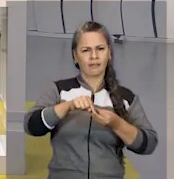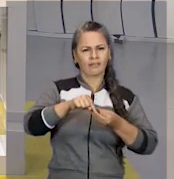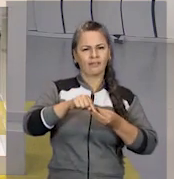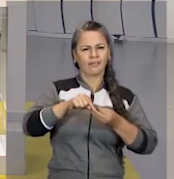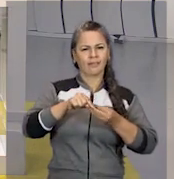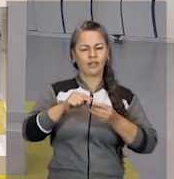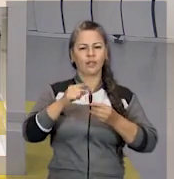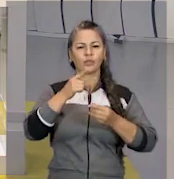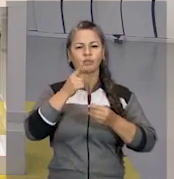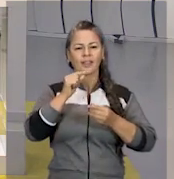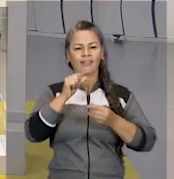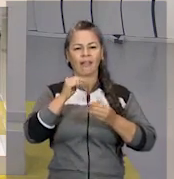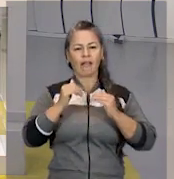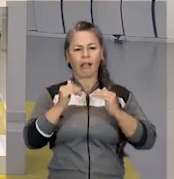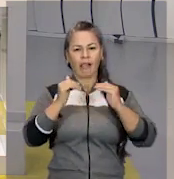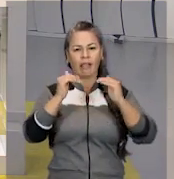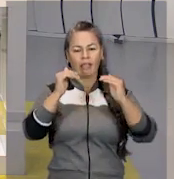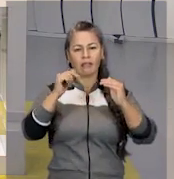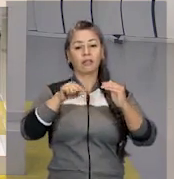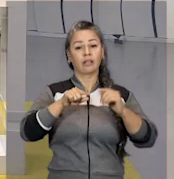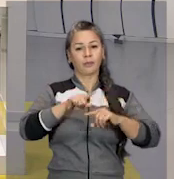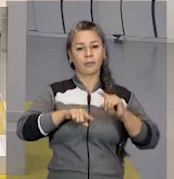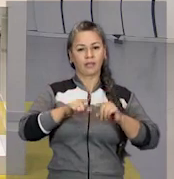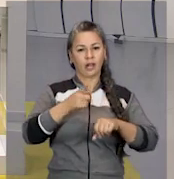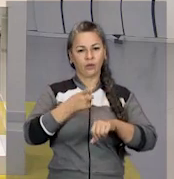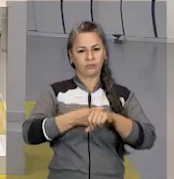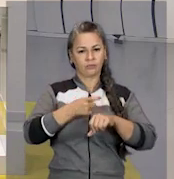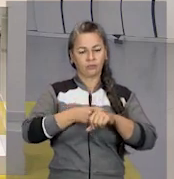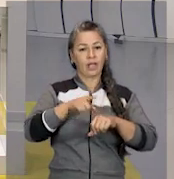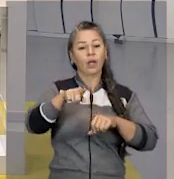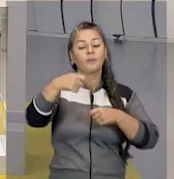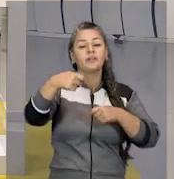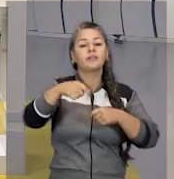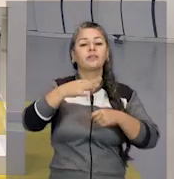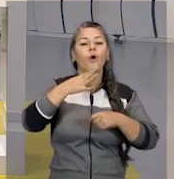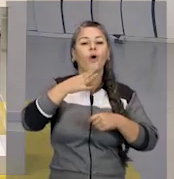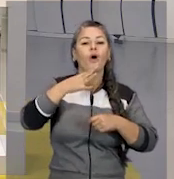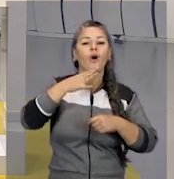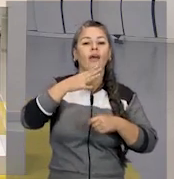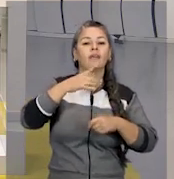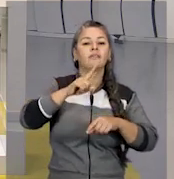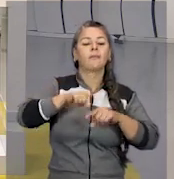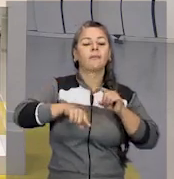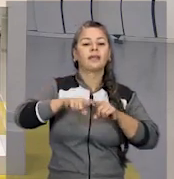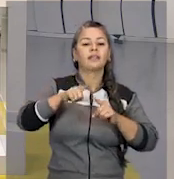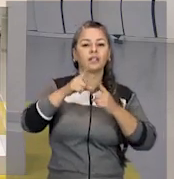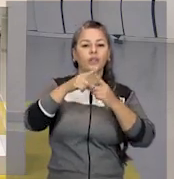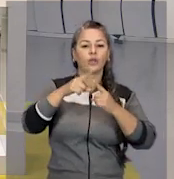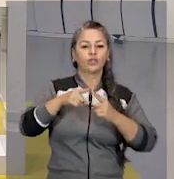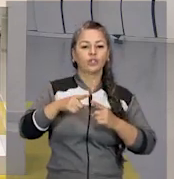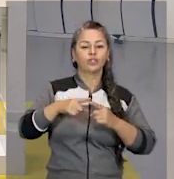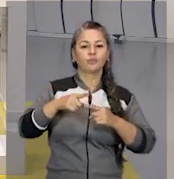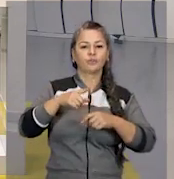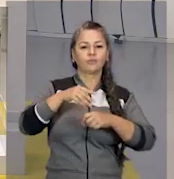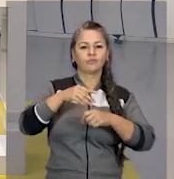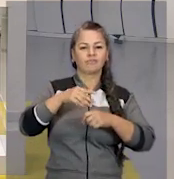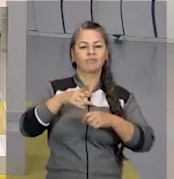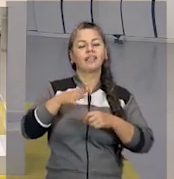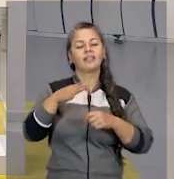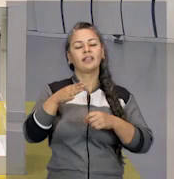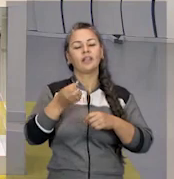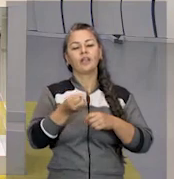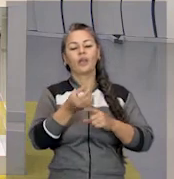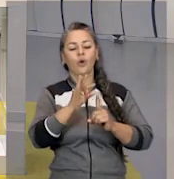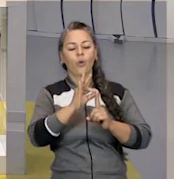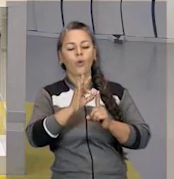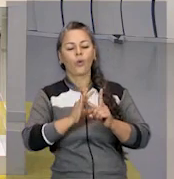nuances daquelas substâncias para que eu saiba que tanto de energia está sendo transportada de uma para outra. Porque não adianta